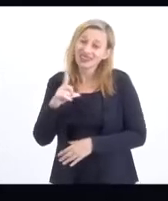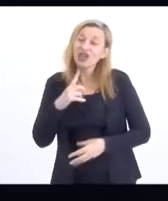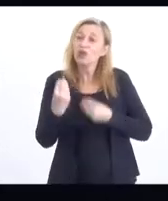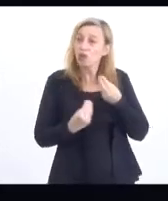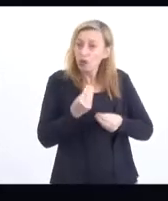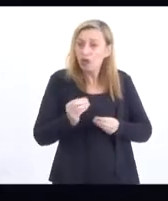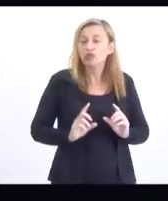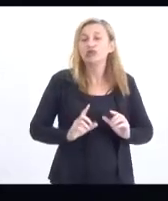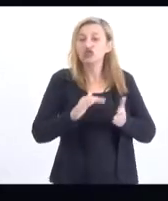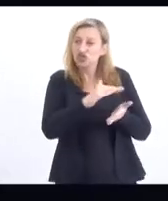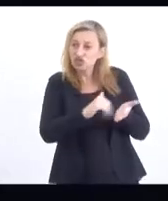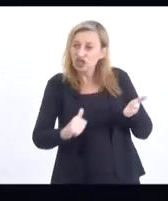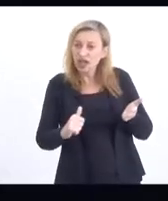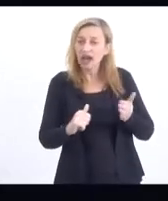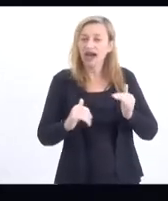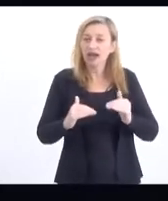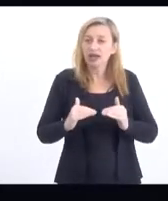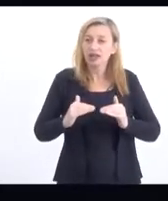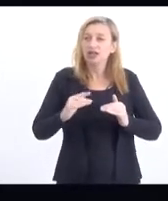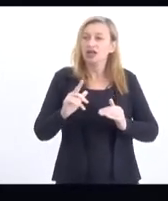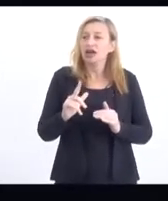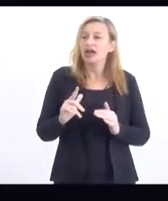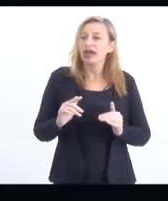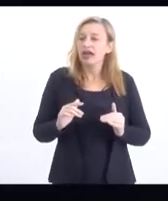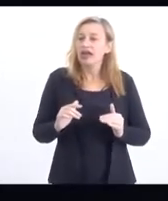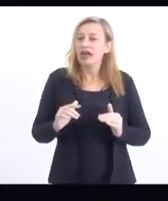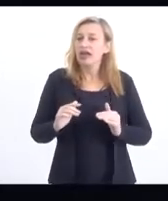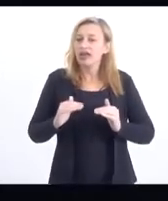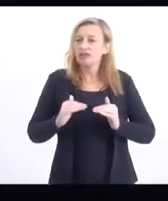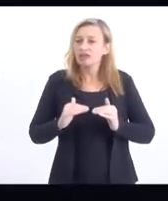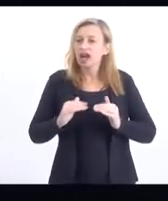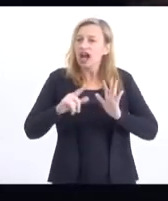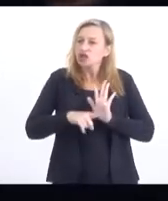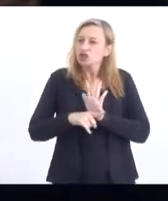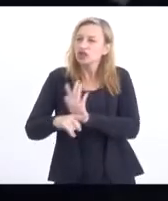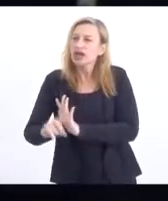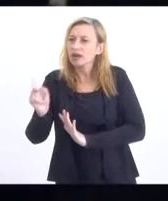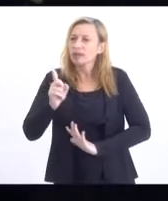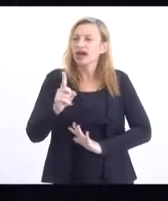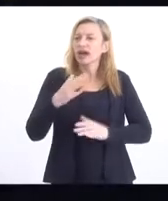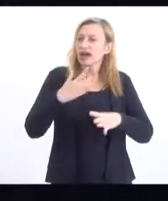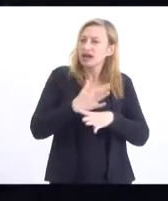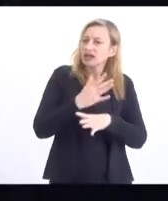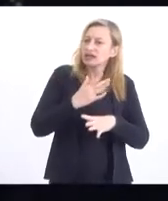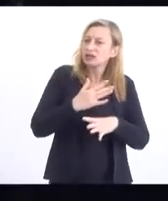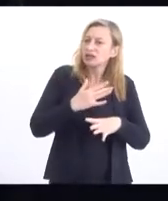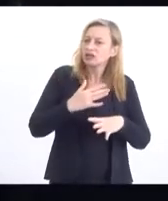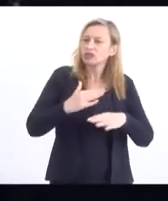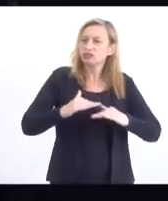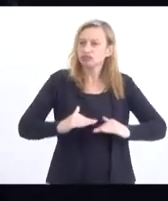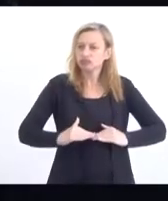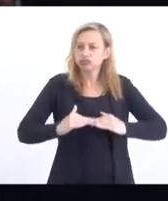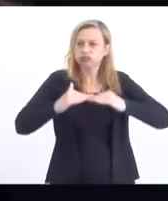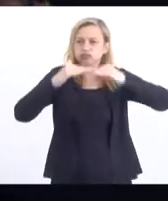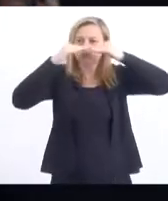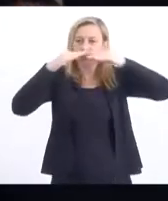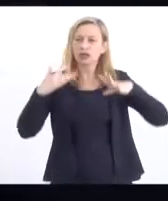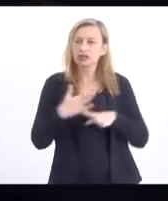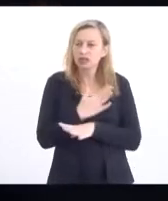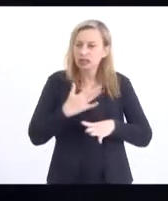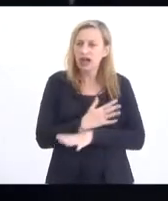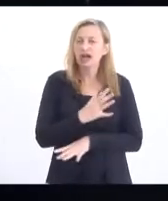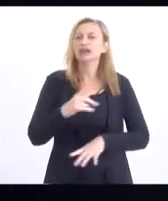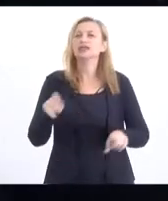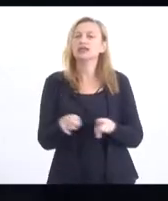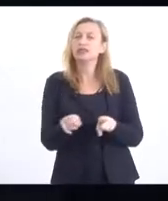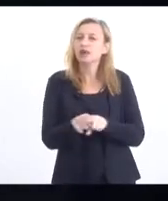tirar enchente de dentro da cidade, falta atitude política. Então, a gente pede que coloque isso na pauta. Trago também